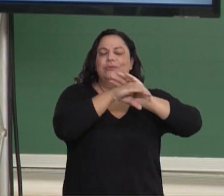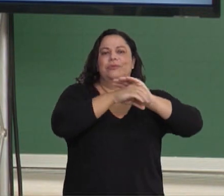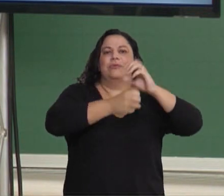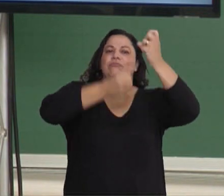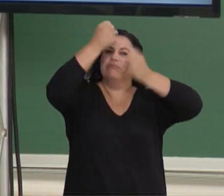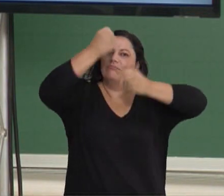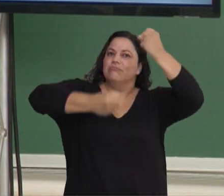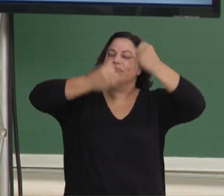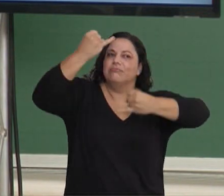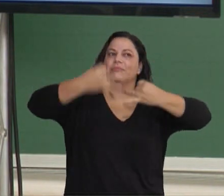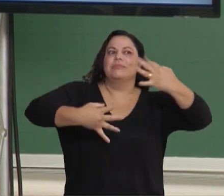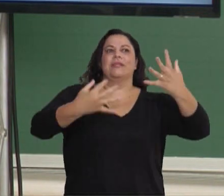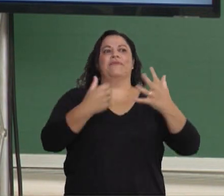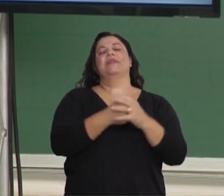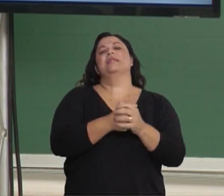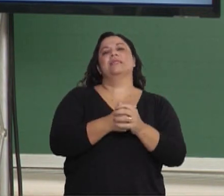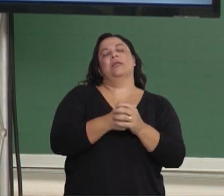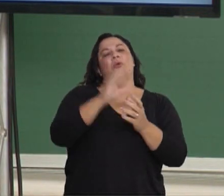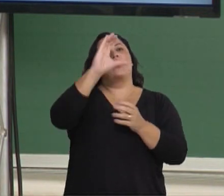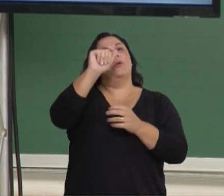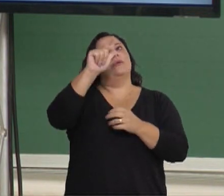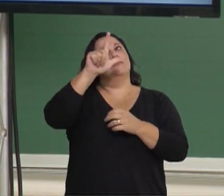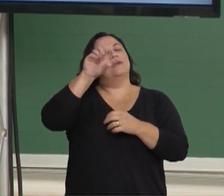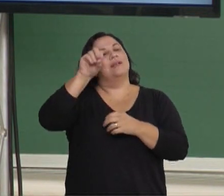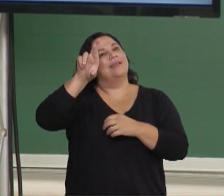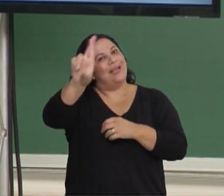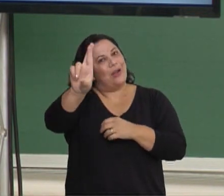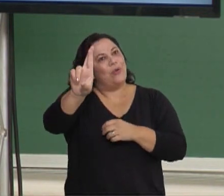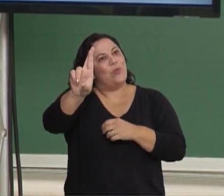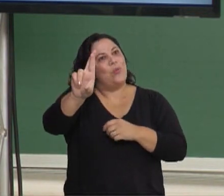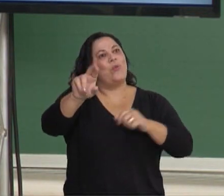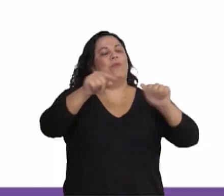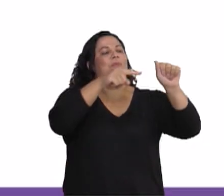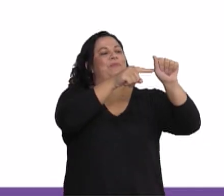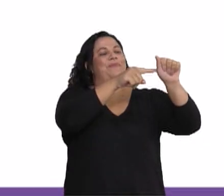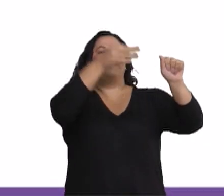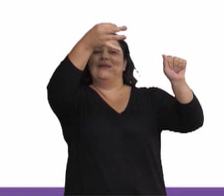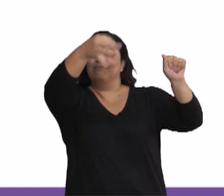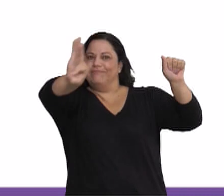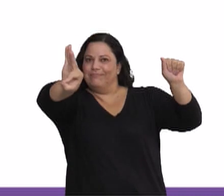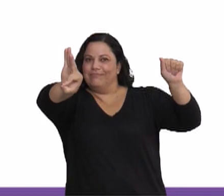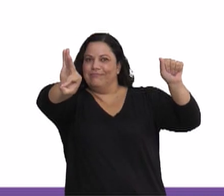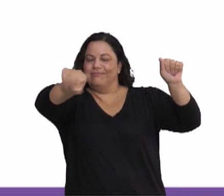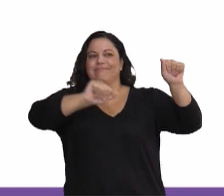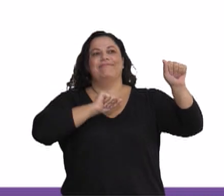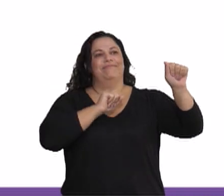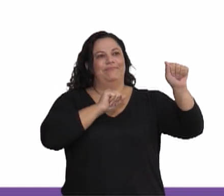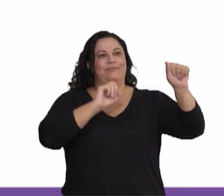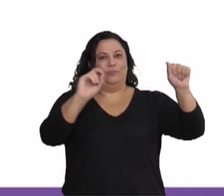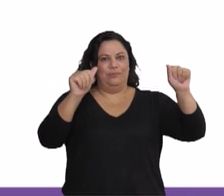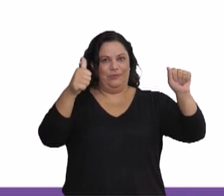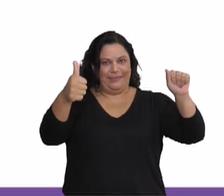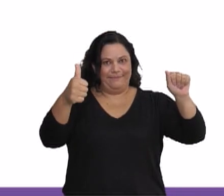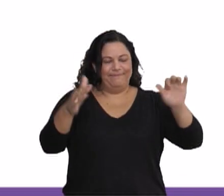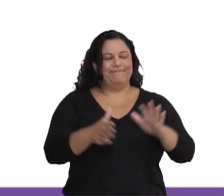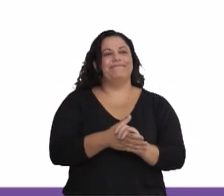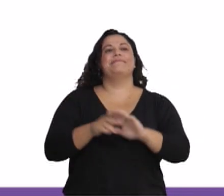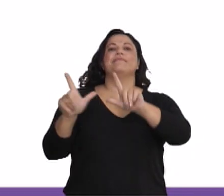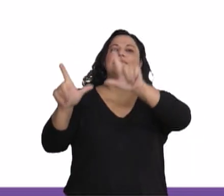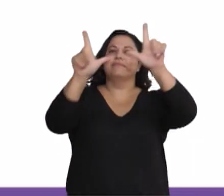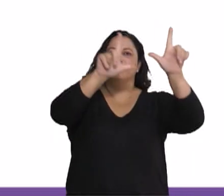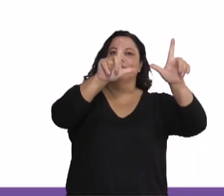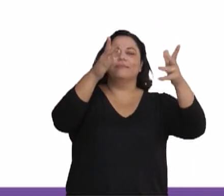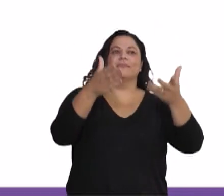calor acaba trabalhando com isso, então teremos ali a ideia de fluxo de calor. Então, nossa resposta é a letra A, ok? Então, avançando, temos ali